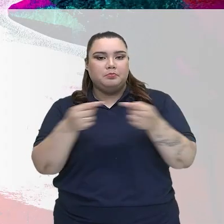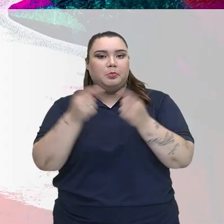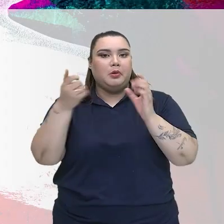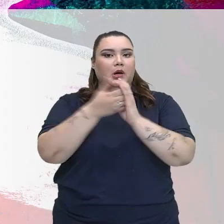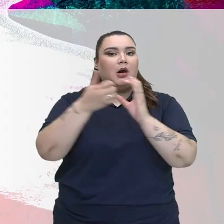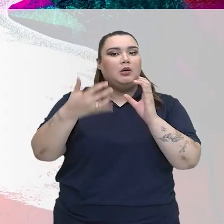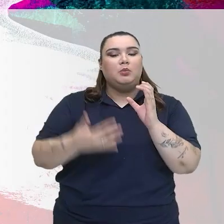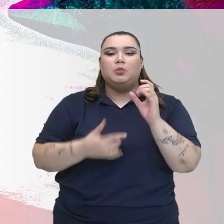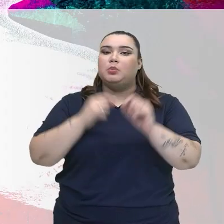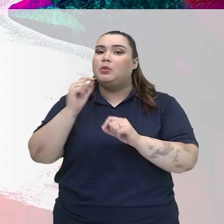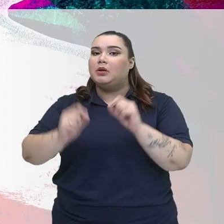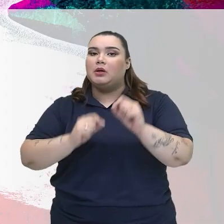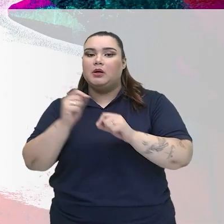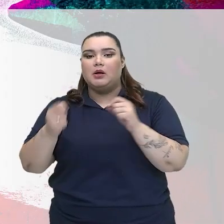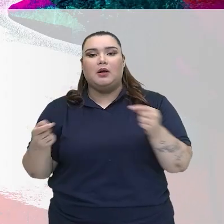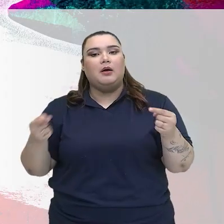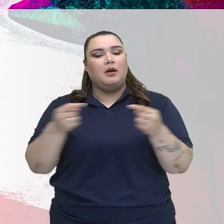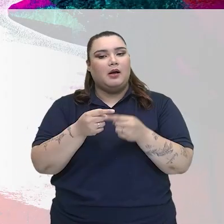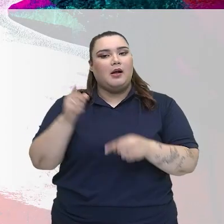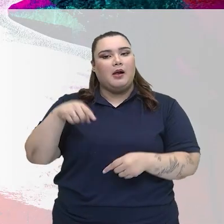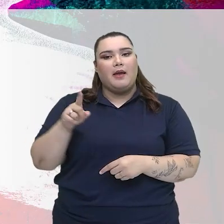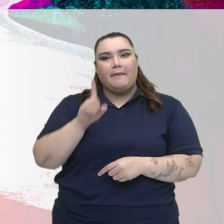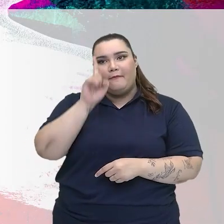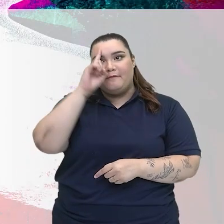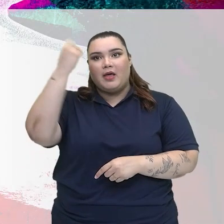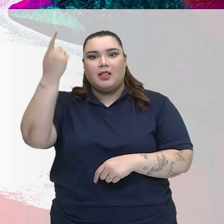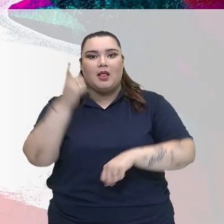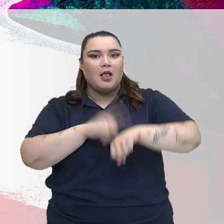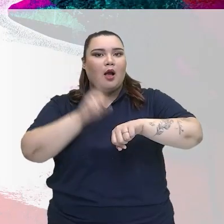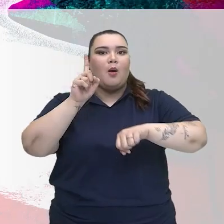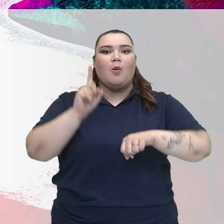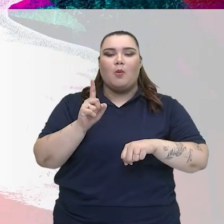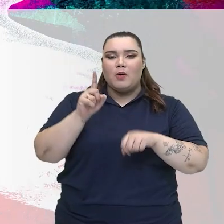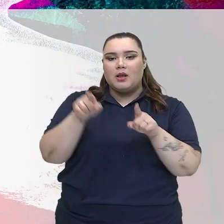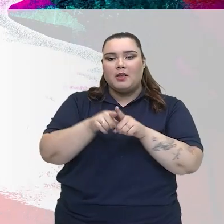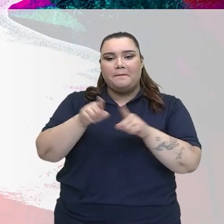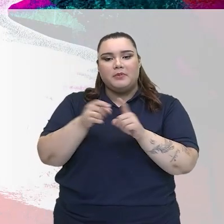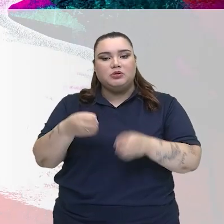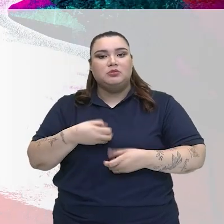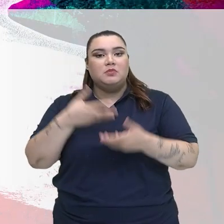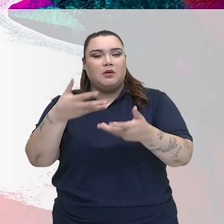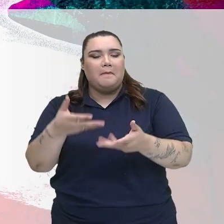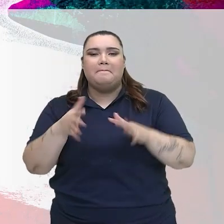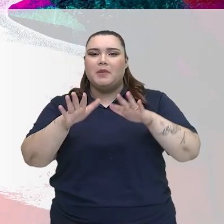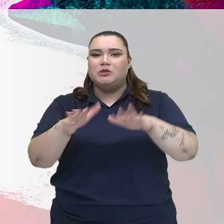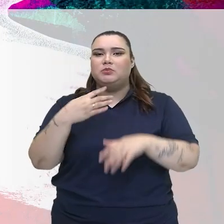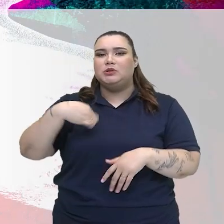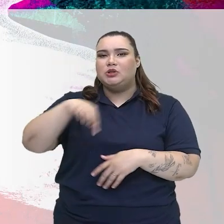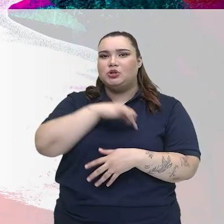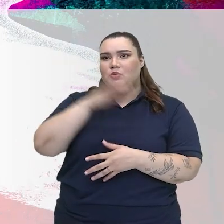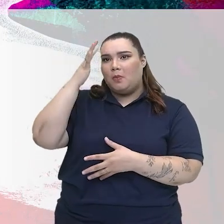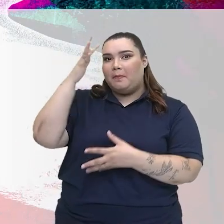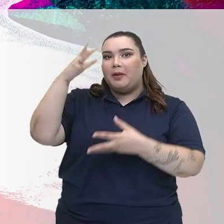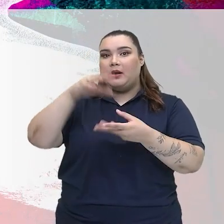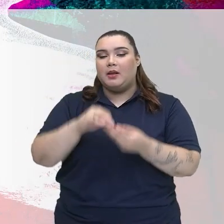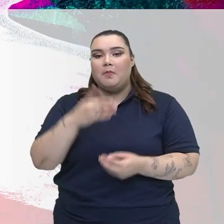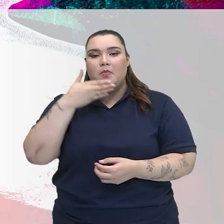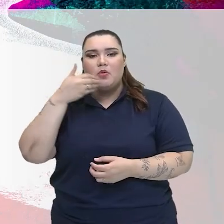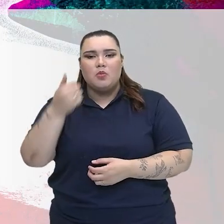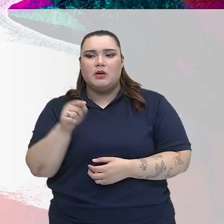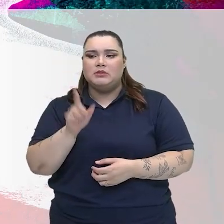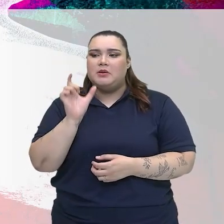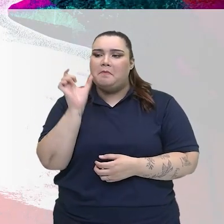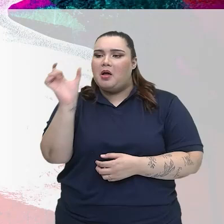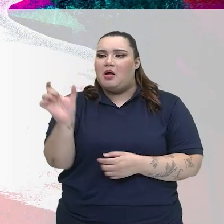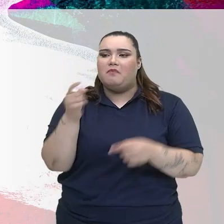características, justamente de improvisação, de expressividade. Mas para a gente entender a nomenclatura, por que ela